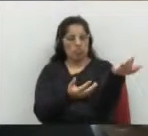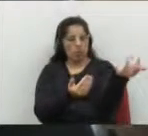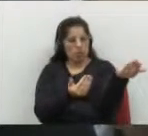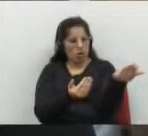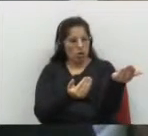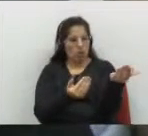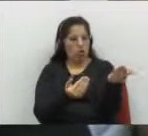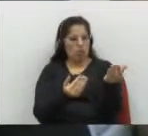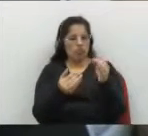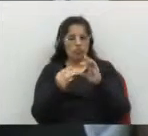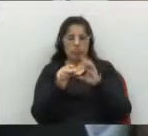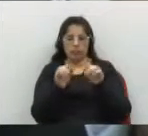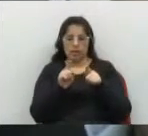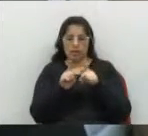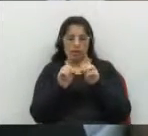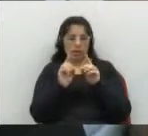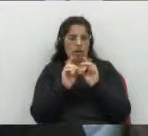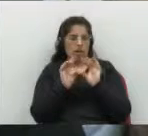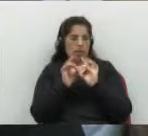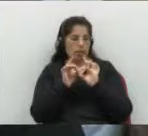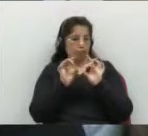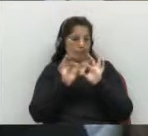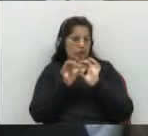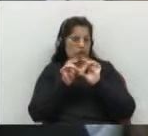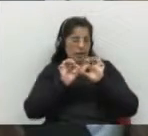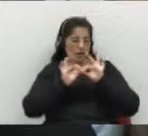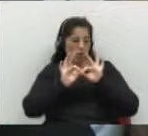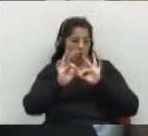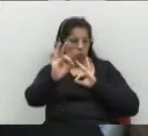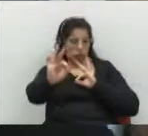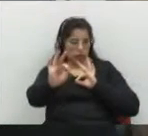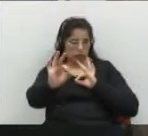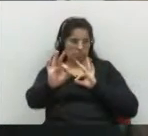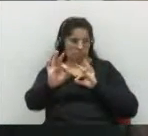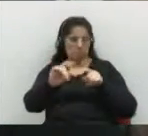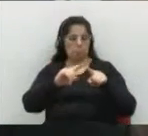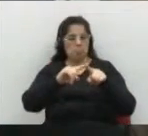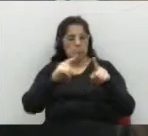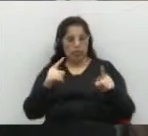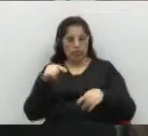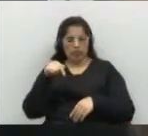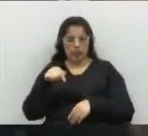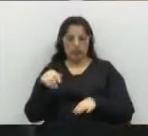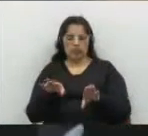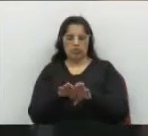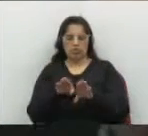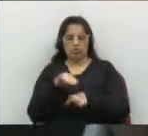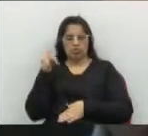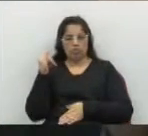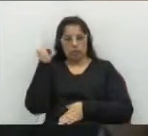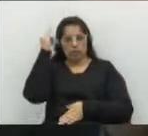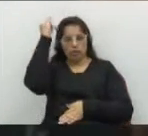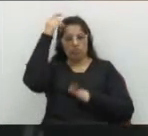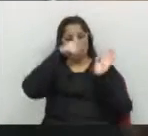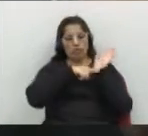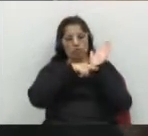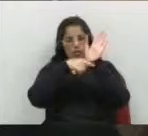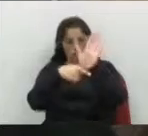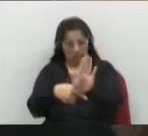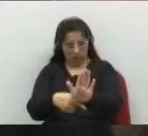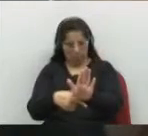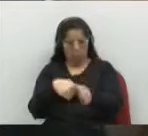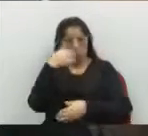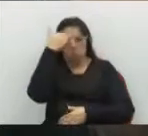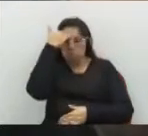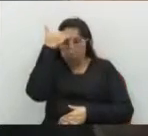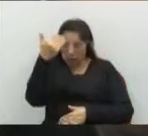da população que não gosta do som sonoro alto, e vai valorizar muito mais nossa cidade. Muito obrigado pelo espaço, espero que ele